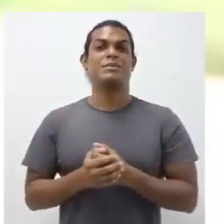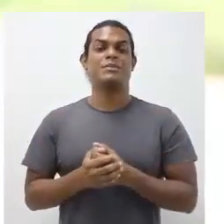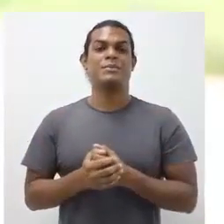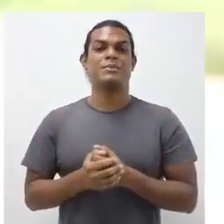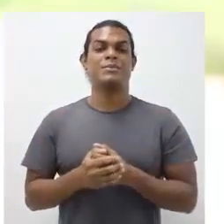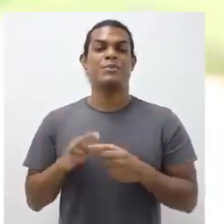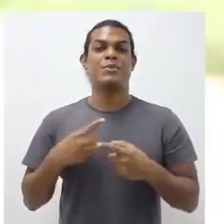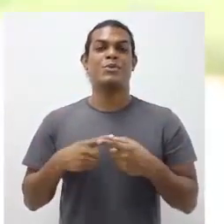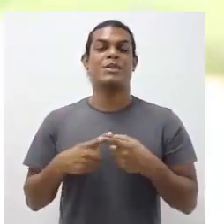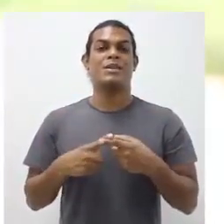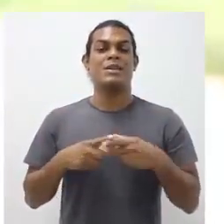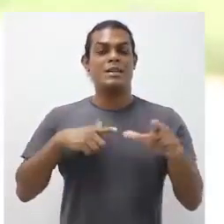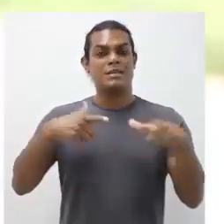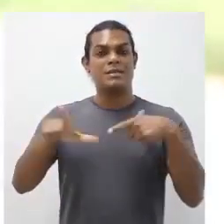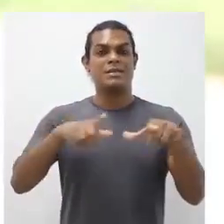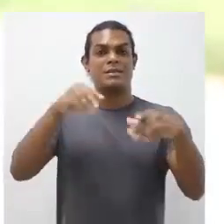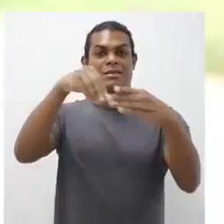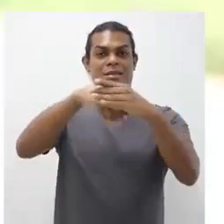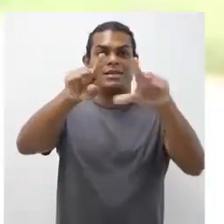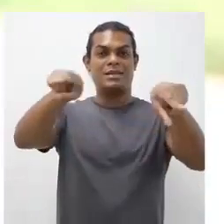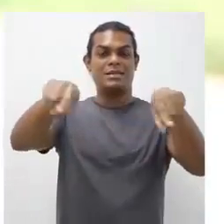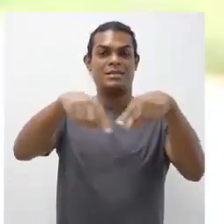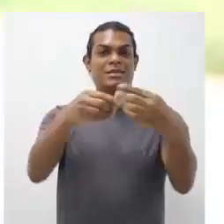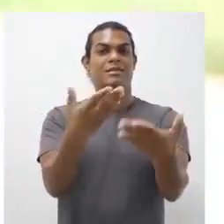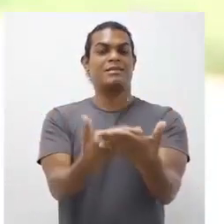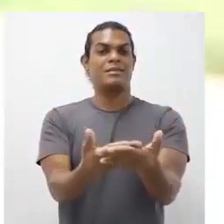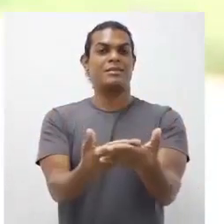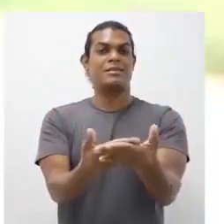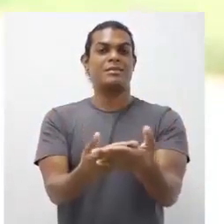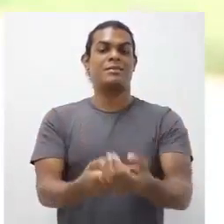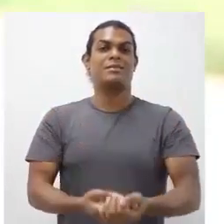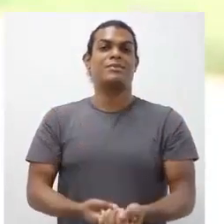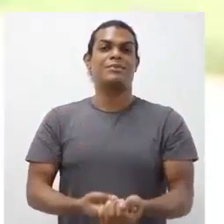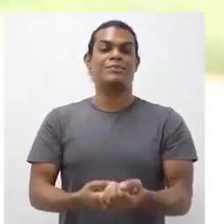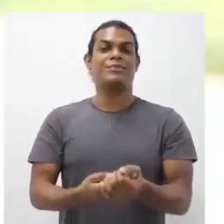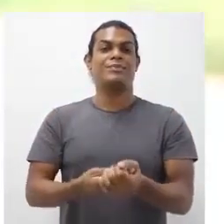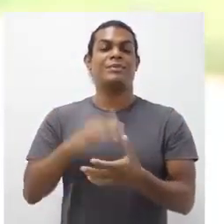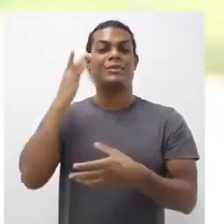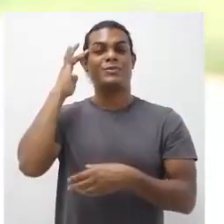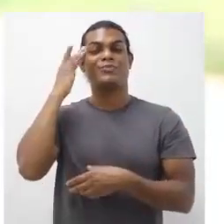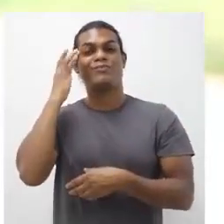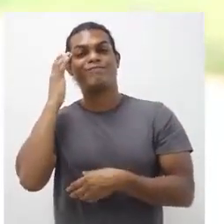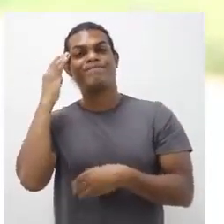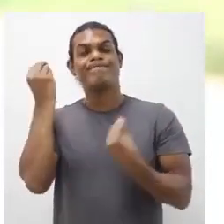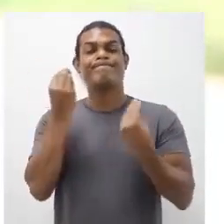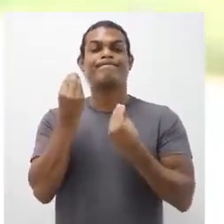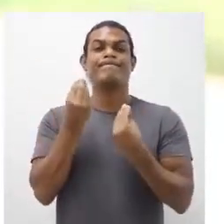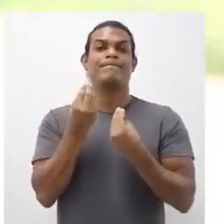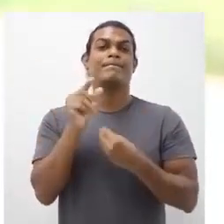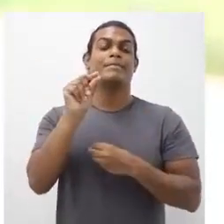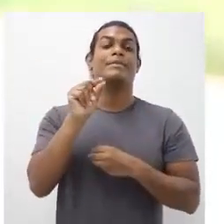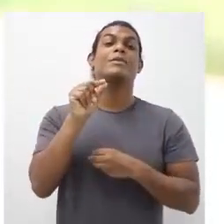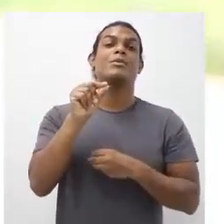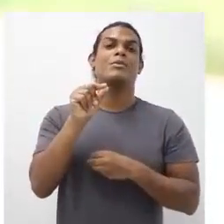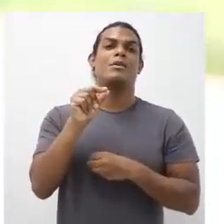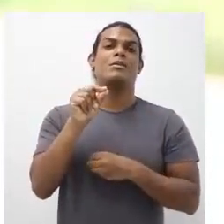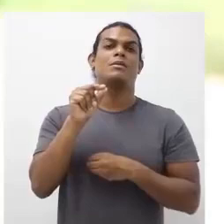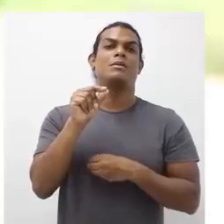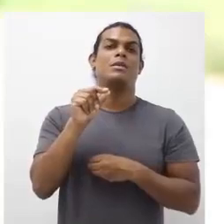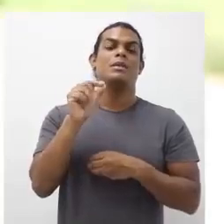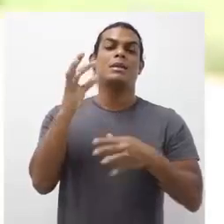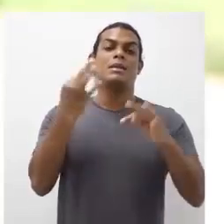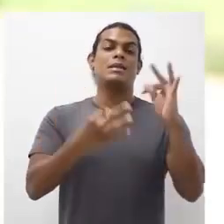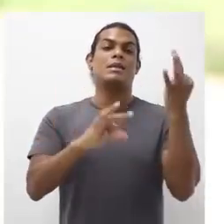nessa vivência da sala de aula, uma primeira questão que eu me coloco é assim: que uso eu vou fazer